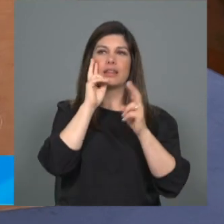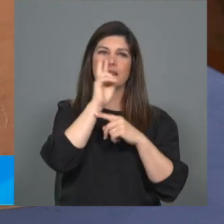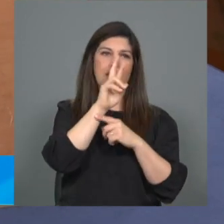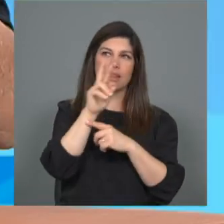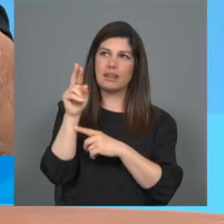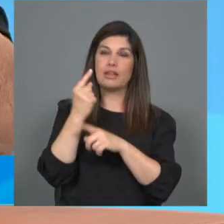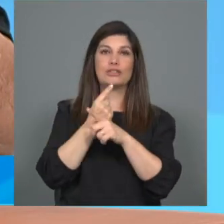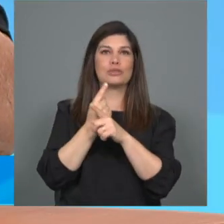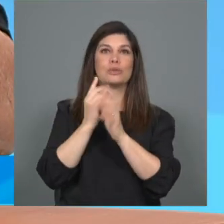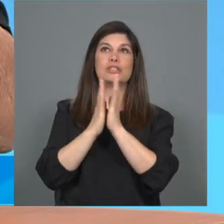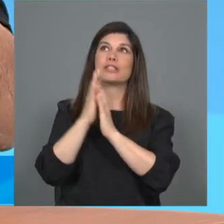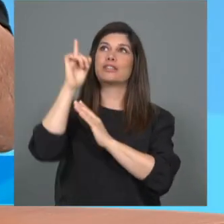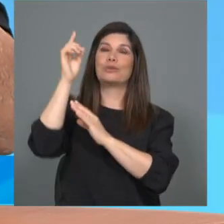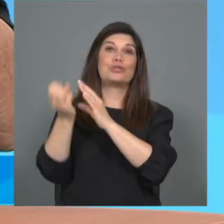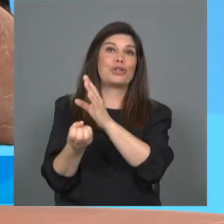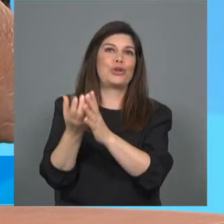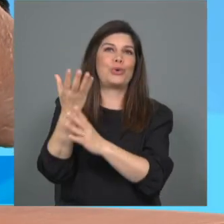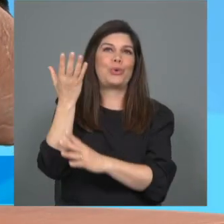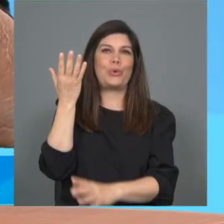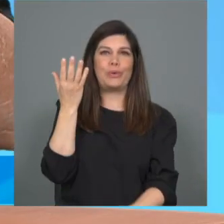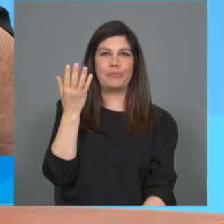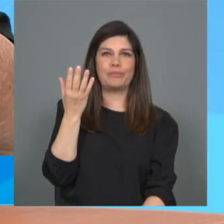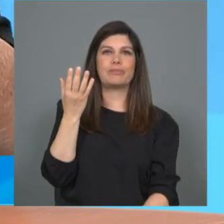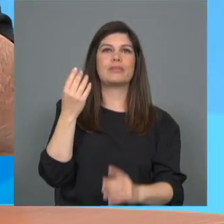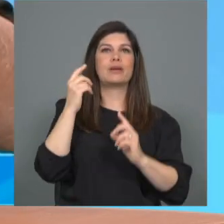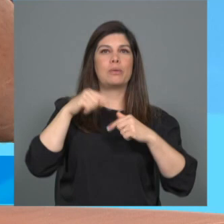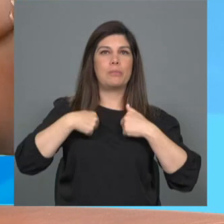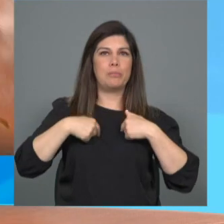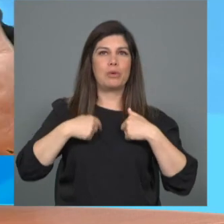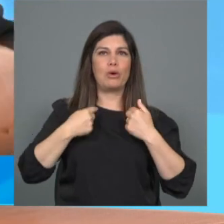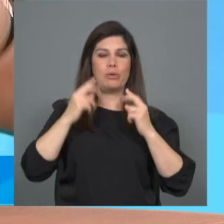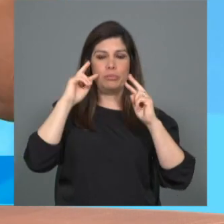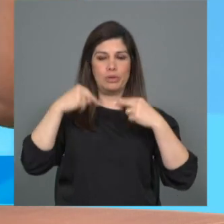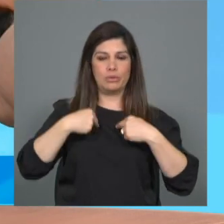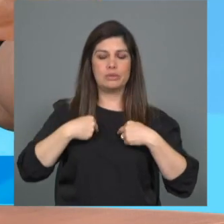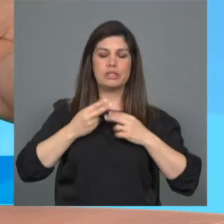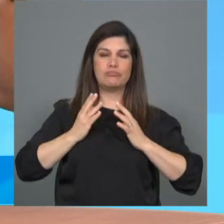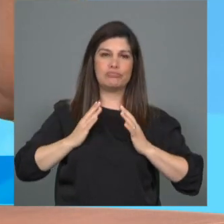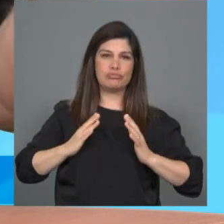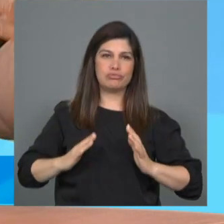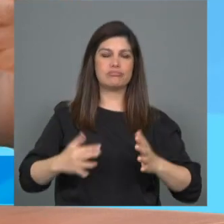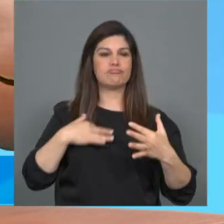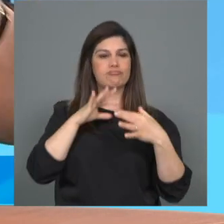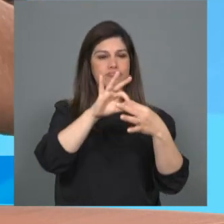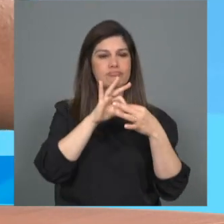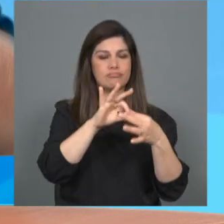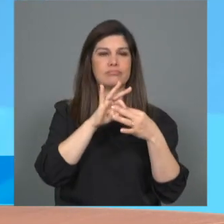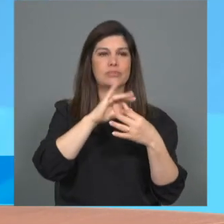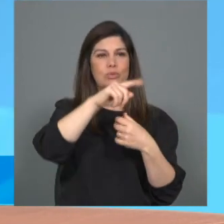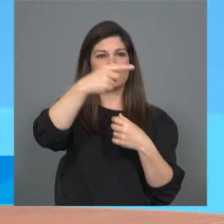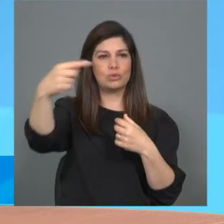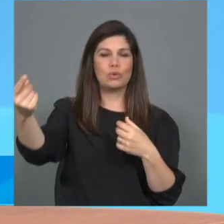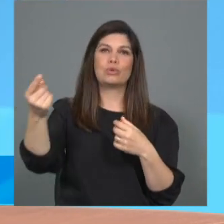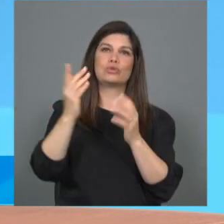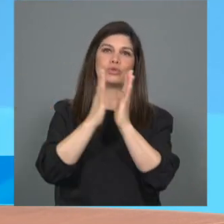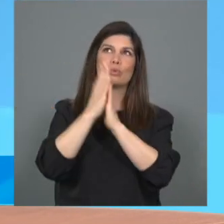reconciliar-se consigo mesmo, do entrar em harmonia consigo mesmo, com os outros, com a natureza, com Deus. Tudo isso está